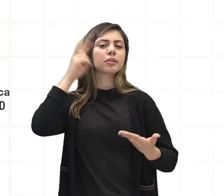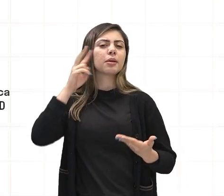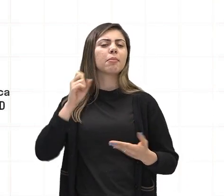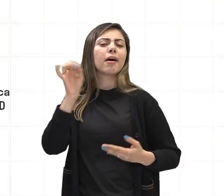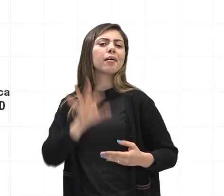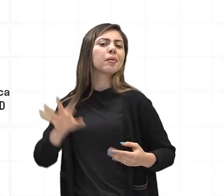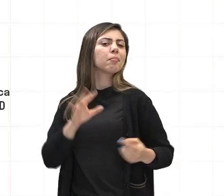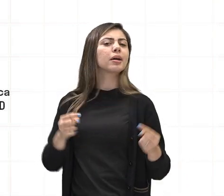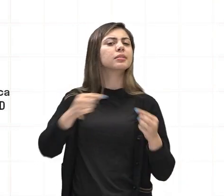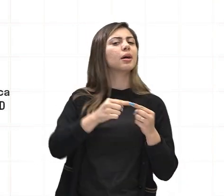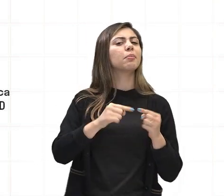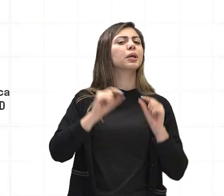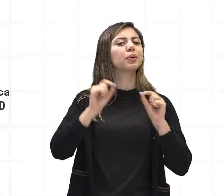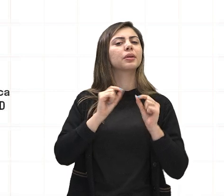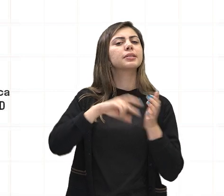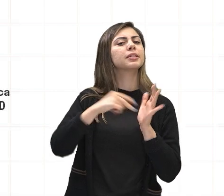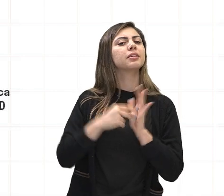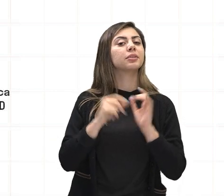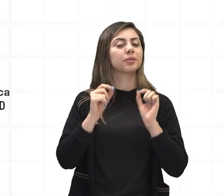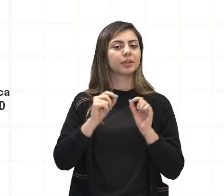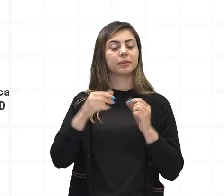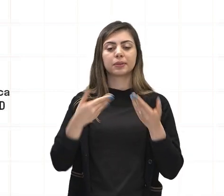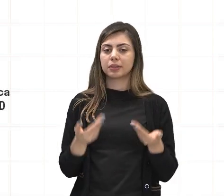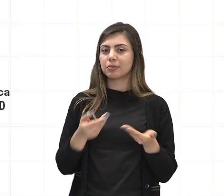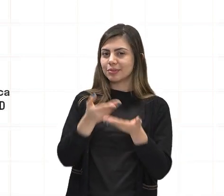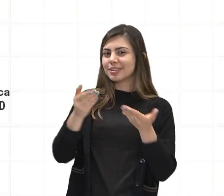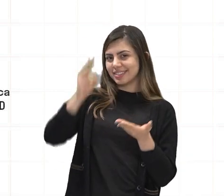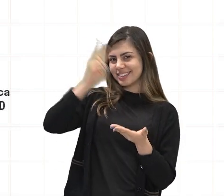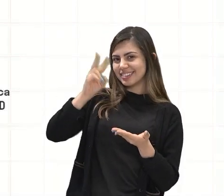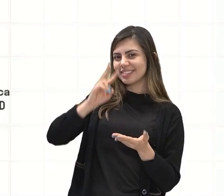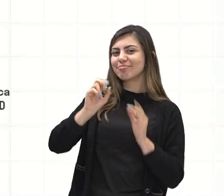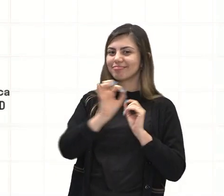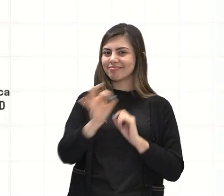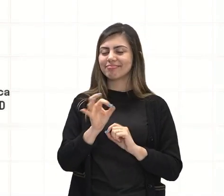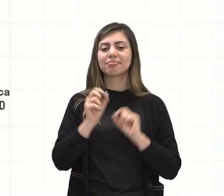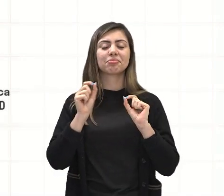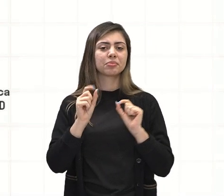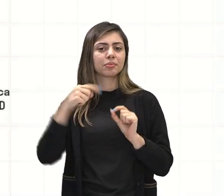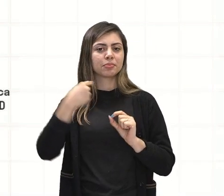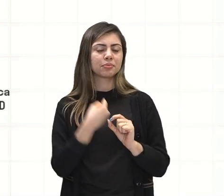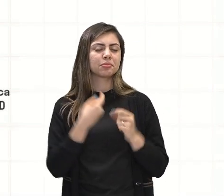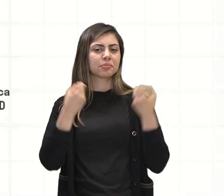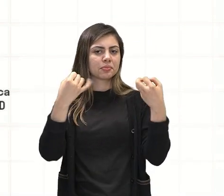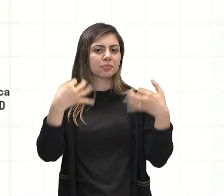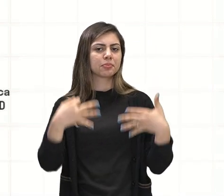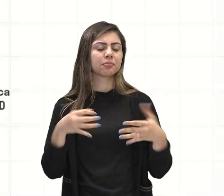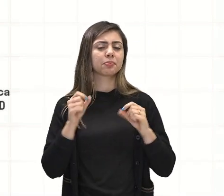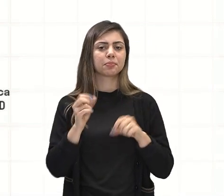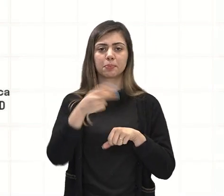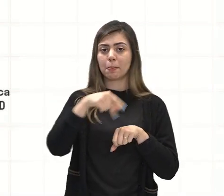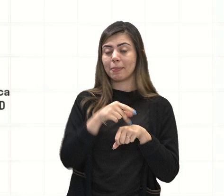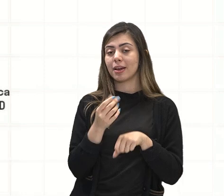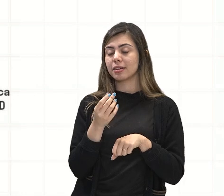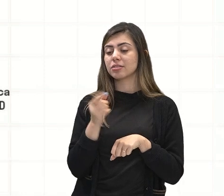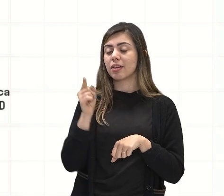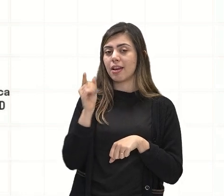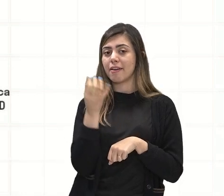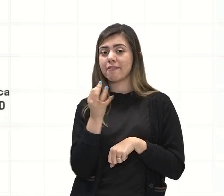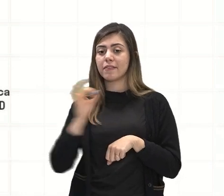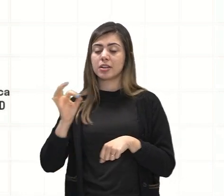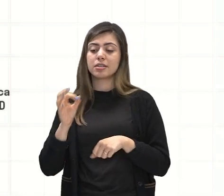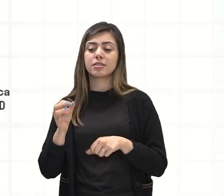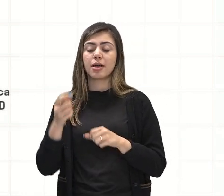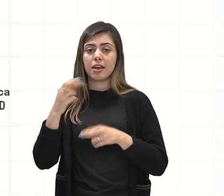imagem diz pra gente, né? Você deve estar lembrando aí que quando nós falamos na França pré-revolução,